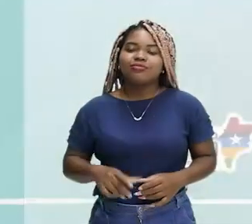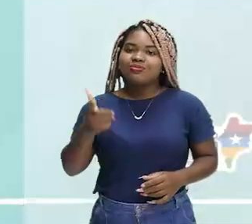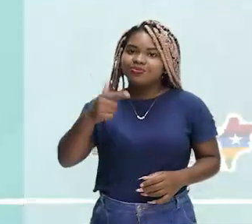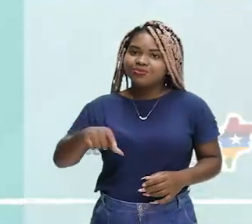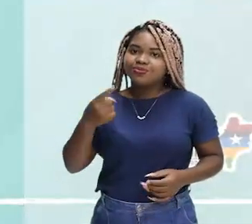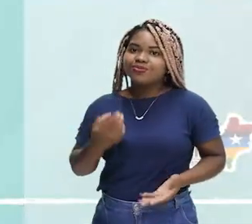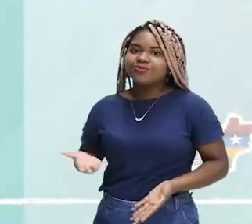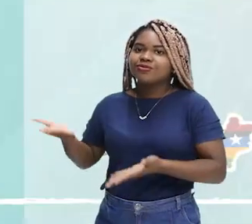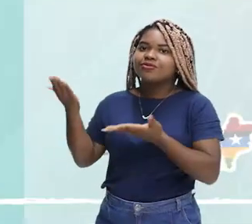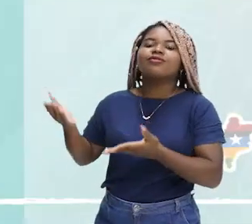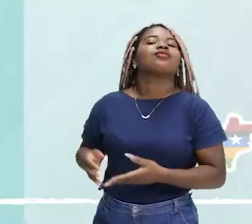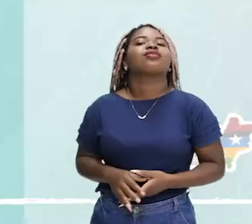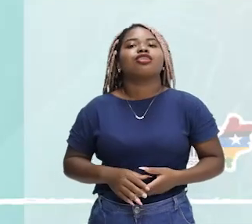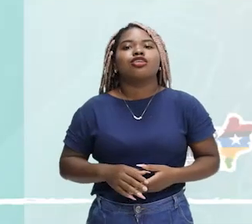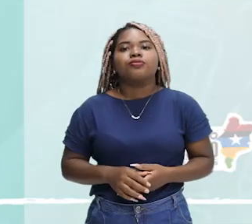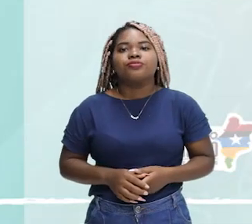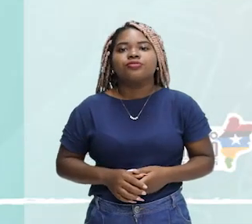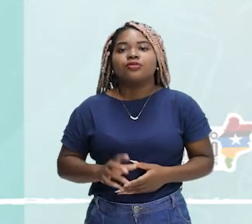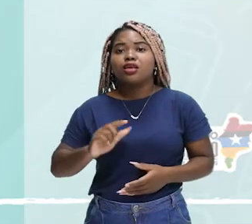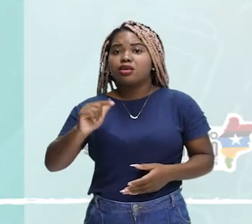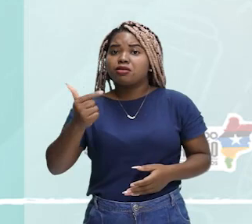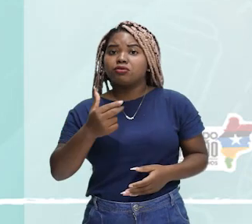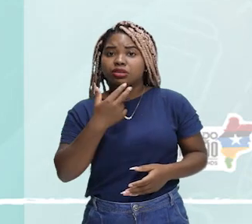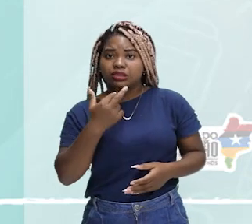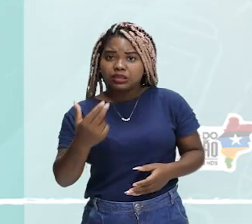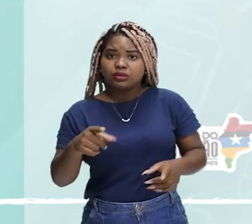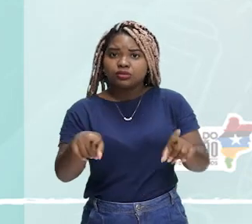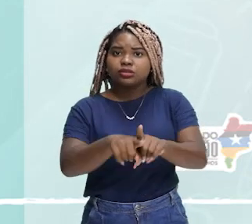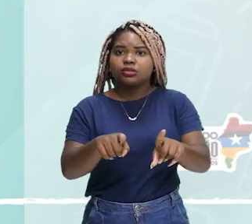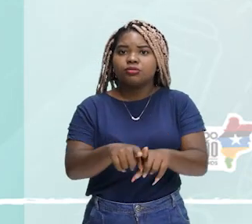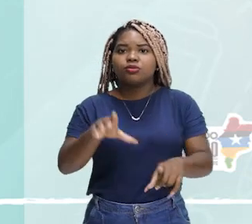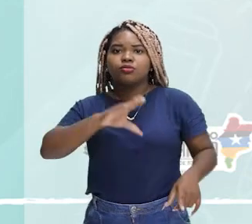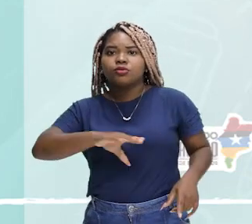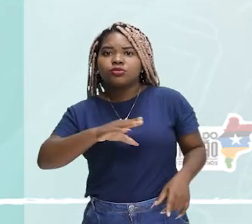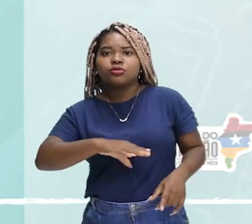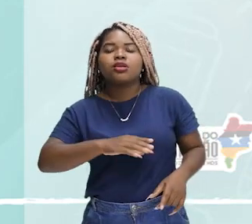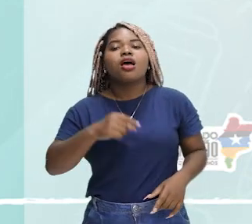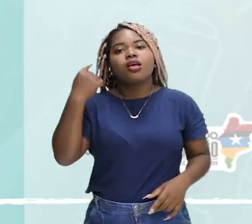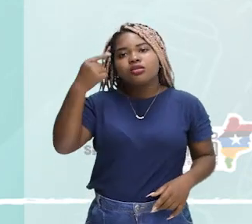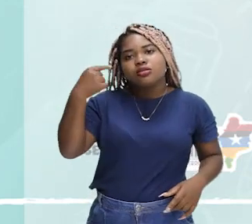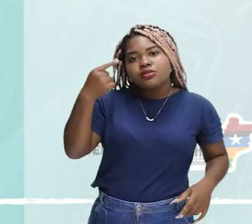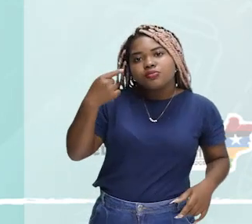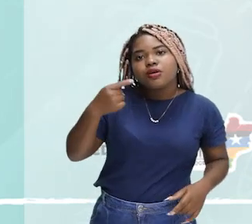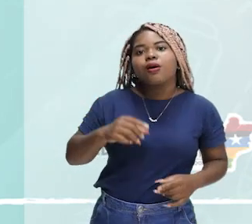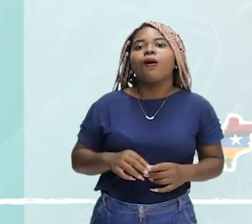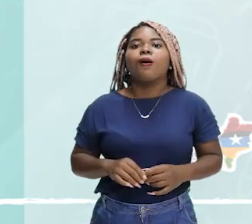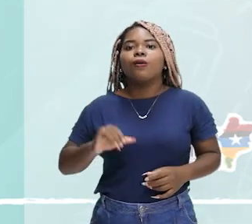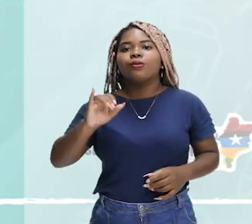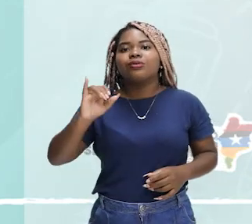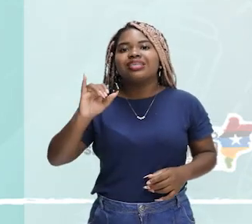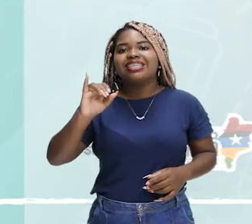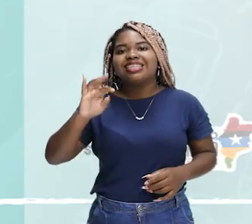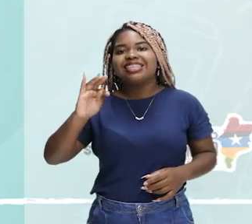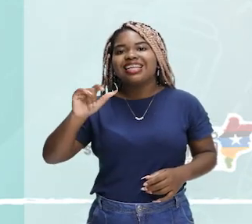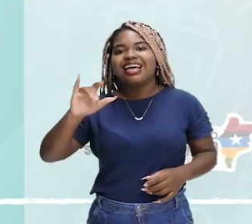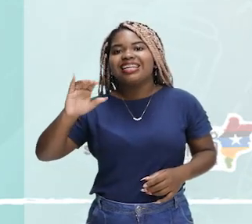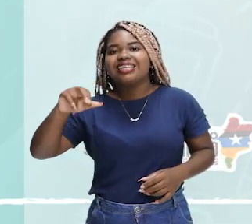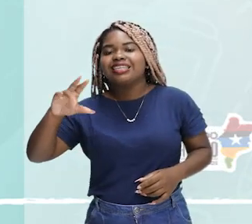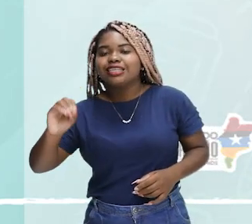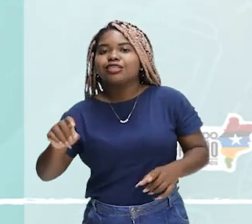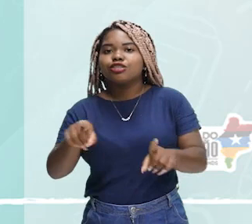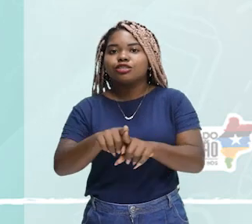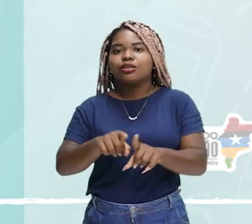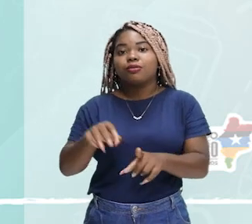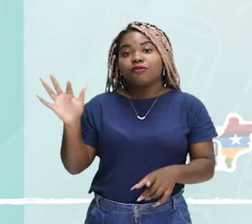nas línguas latinas, como português, espanhol, italiano e francês, boa parte das palavras tem indicações de qual